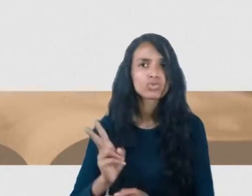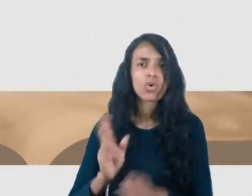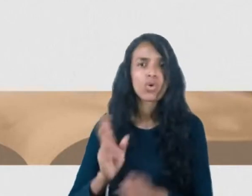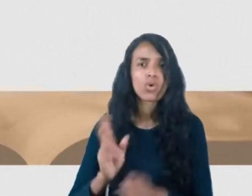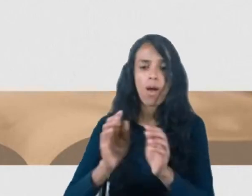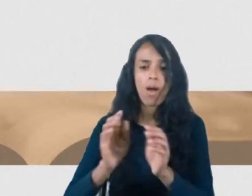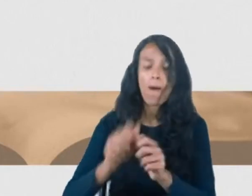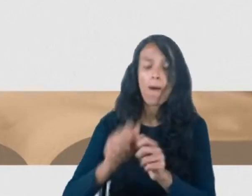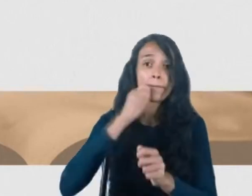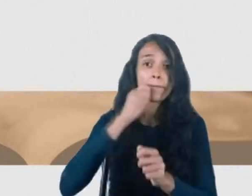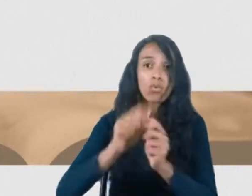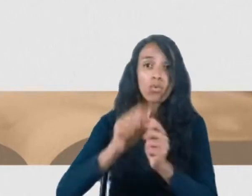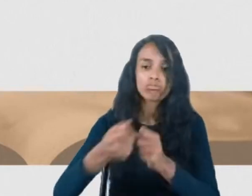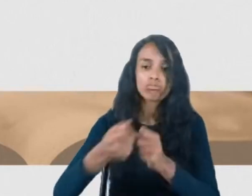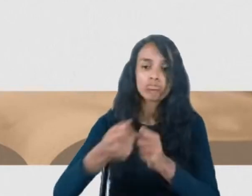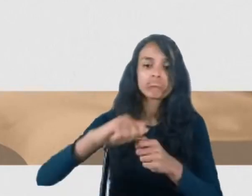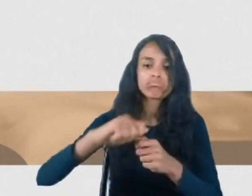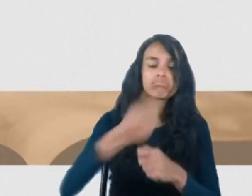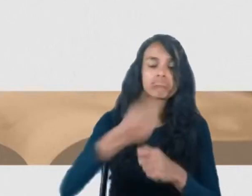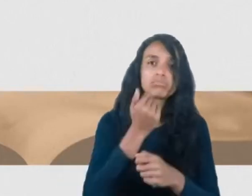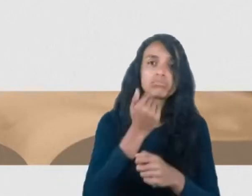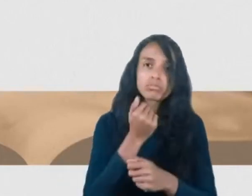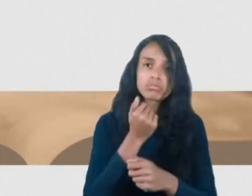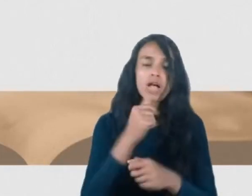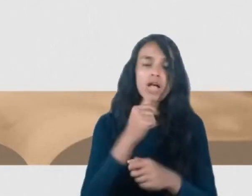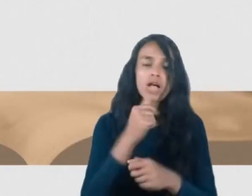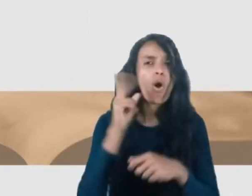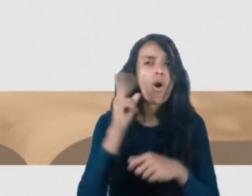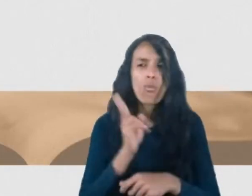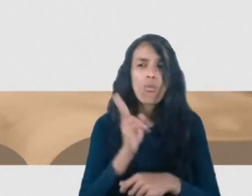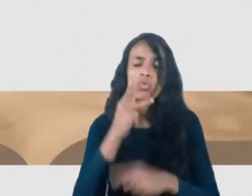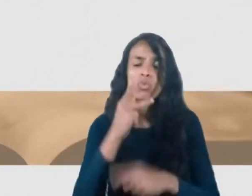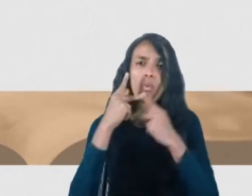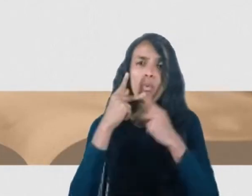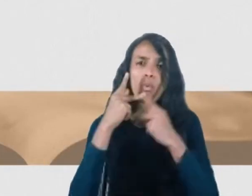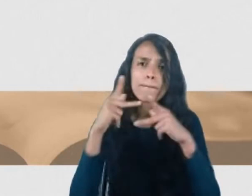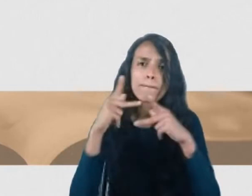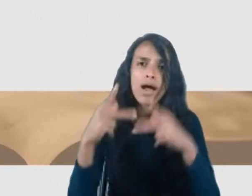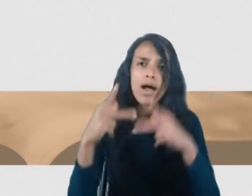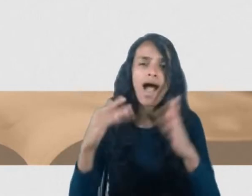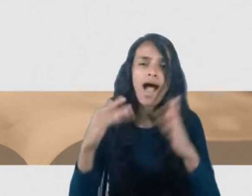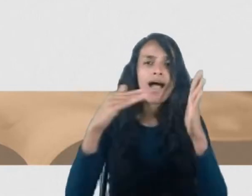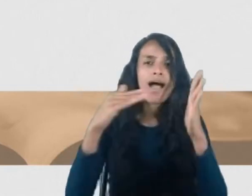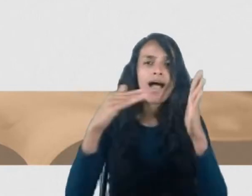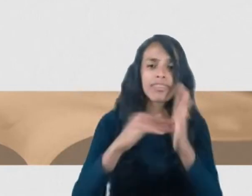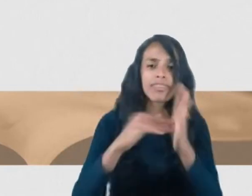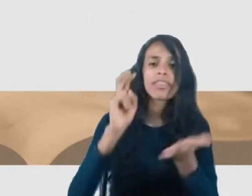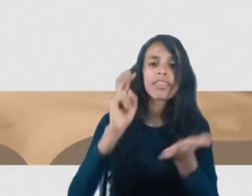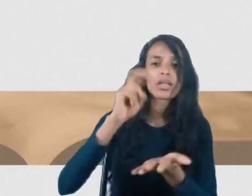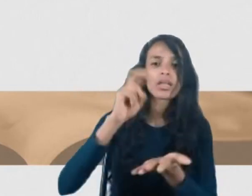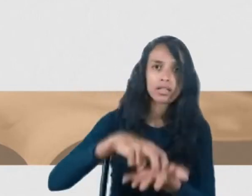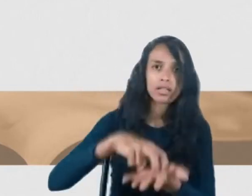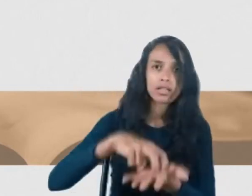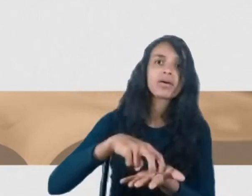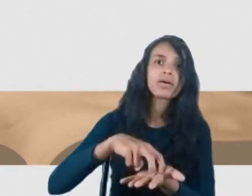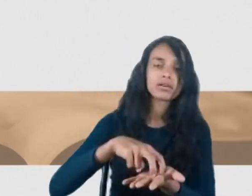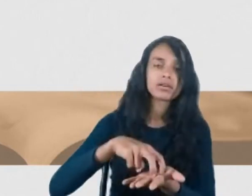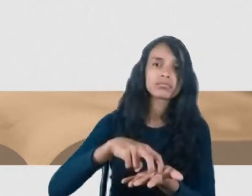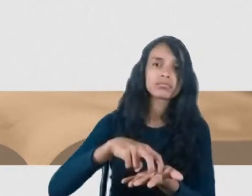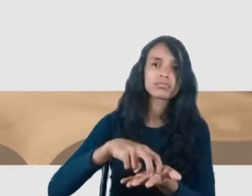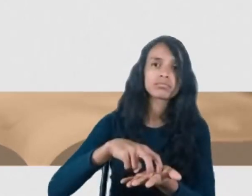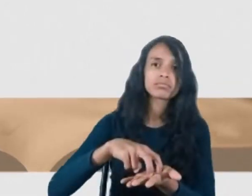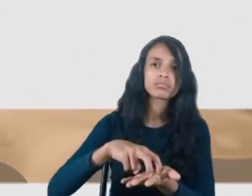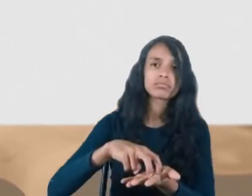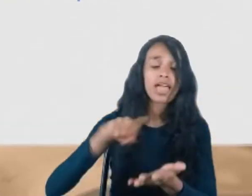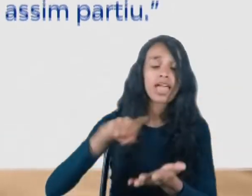largamente até o amanhecer, até o alvorecer. E depois ele partiu.